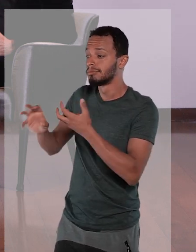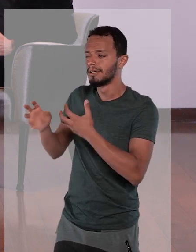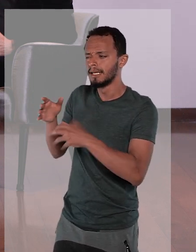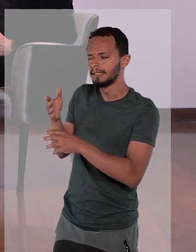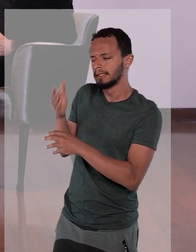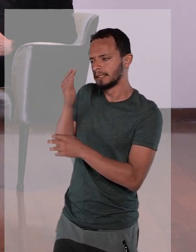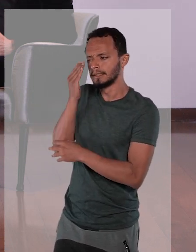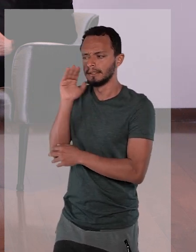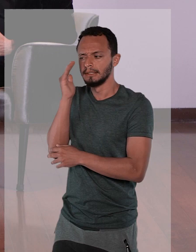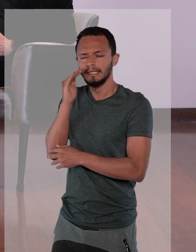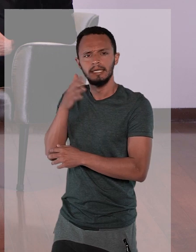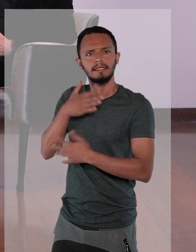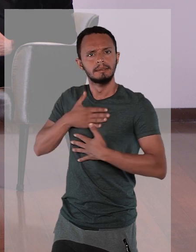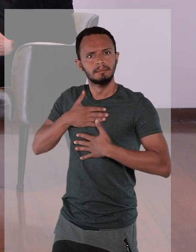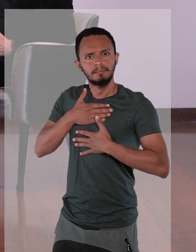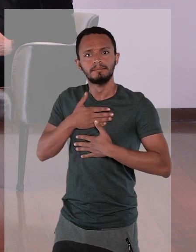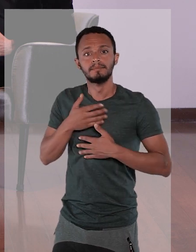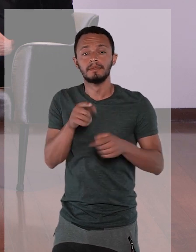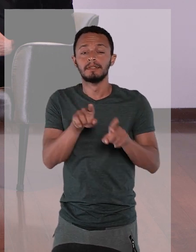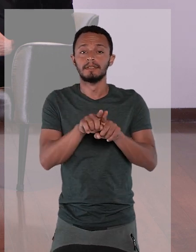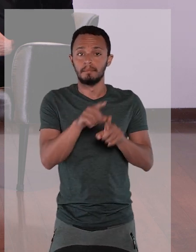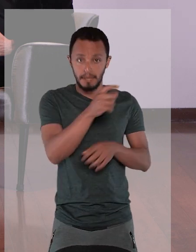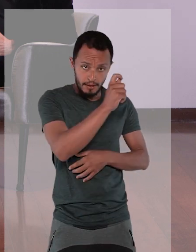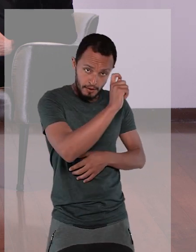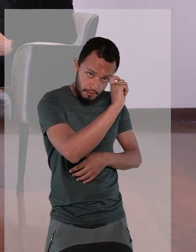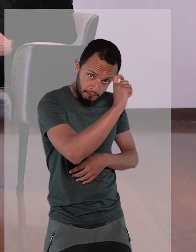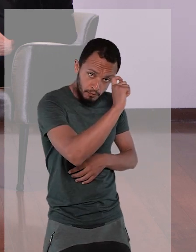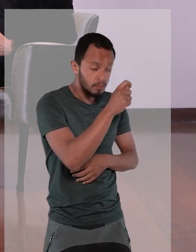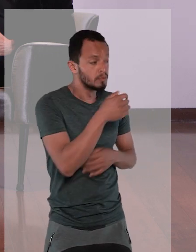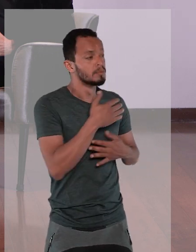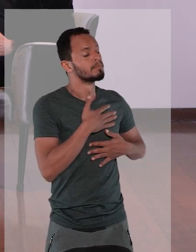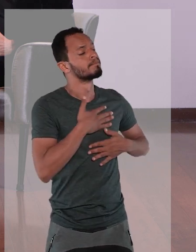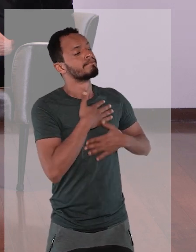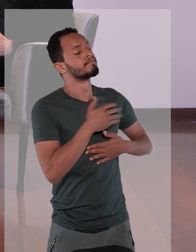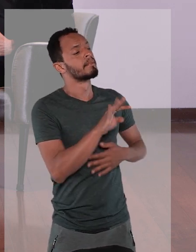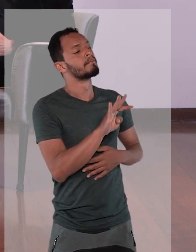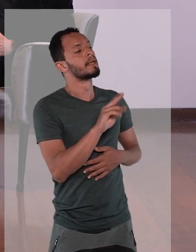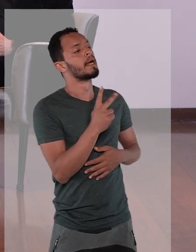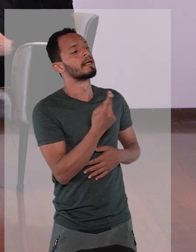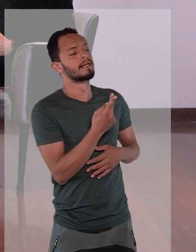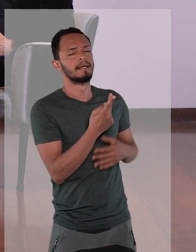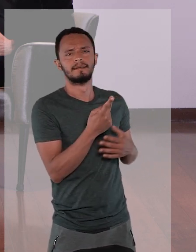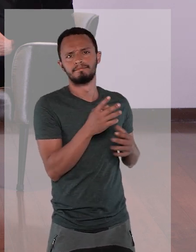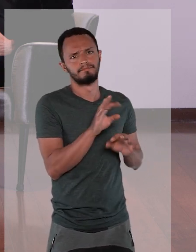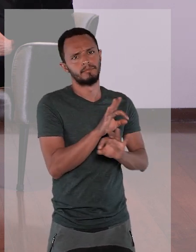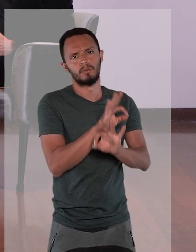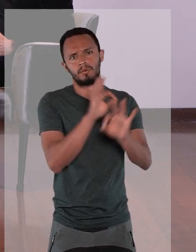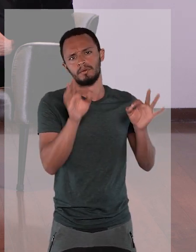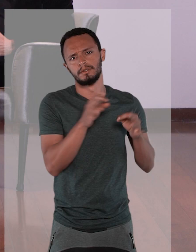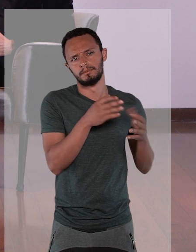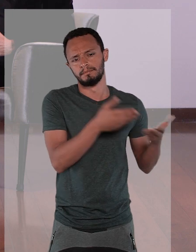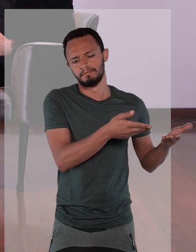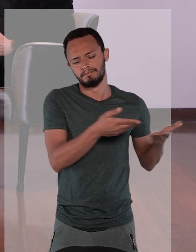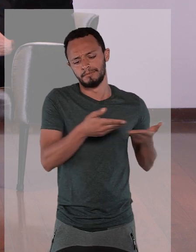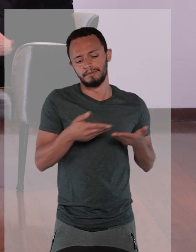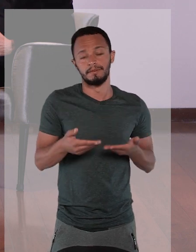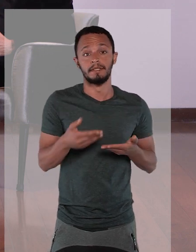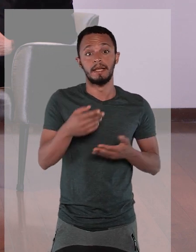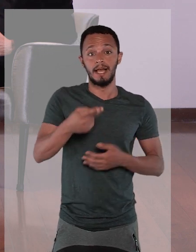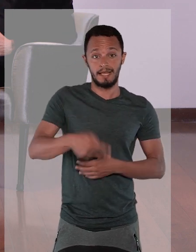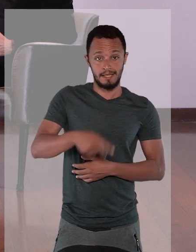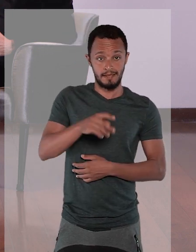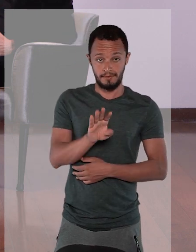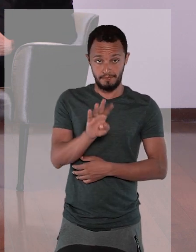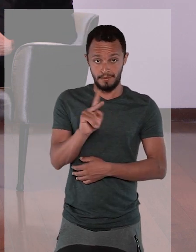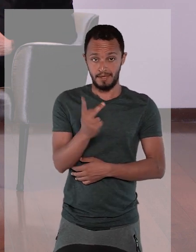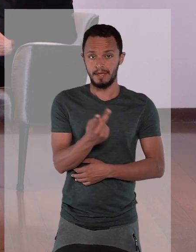esse afetuoso convite que você me fez para estar em Belo Horizonte, né? Belo Horizonte é uma cidade muito icônica para mim,